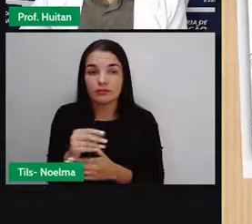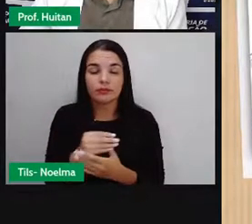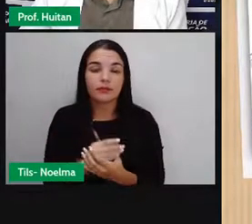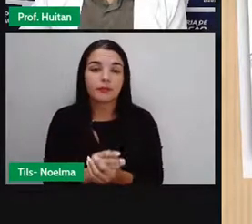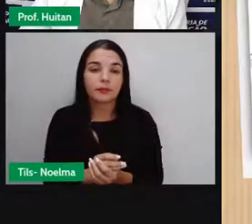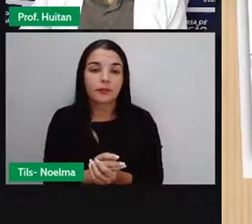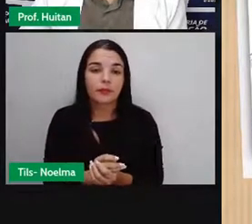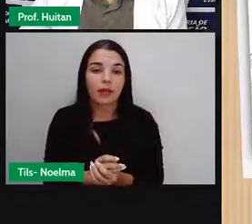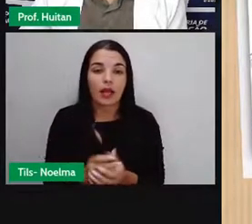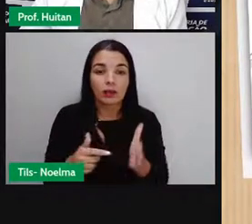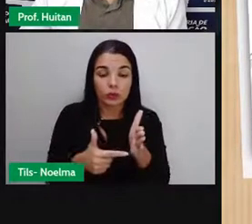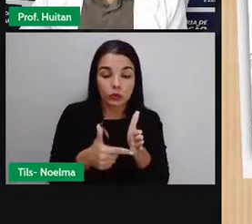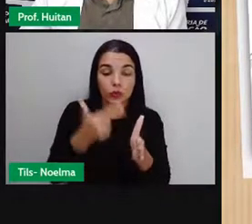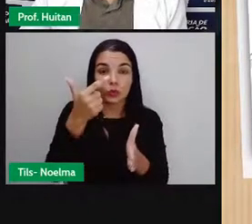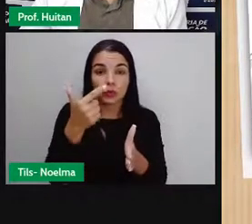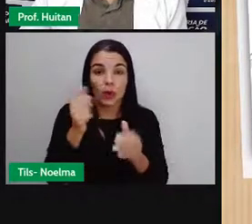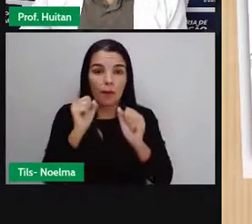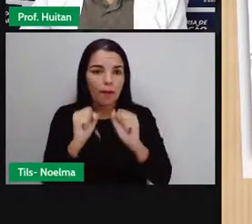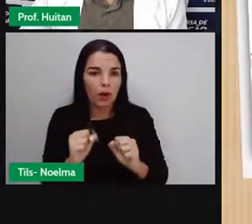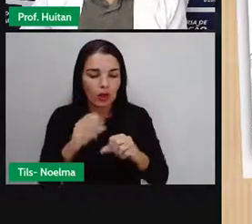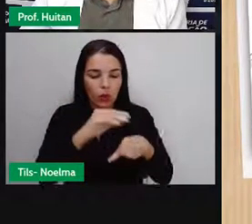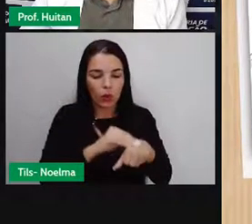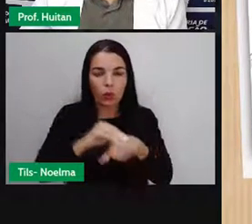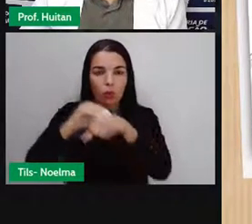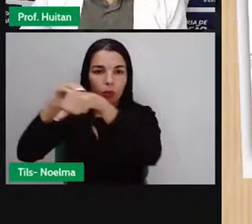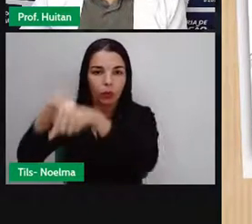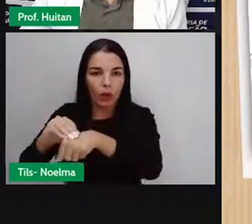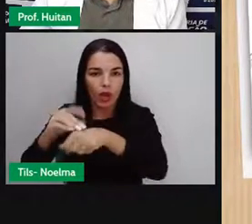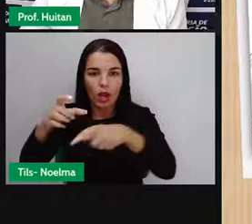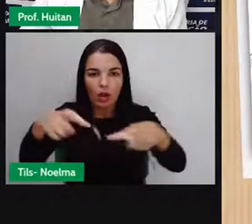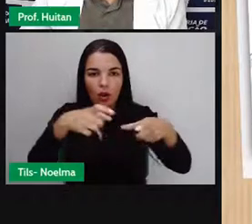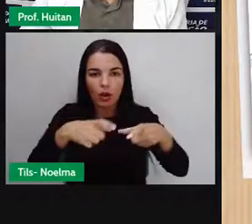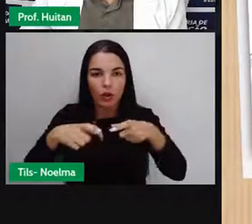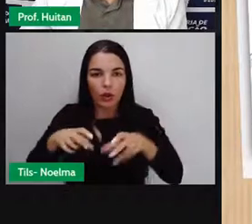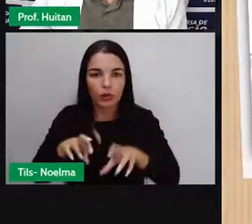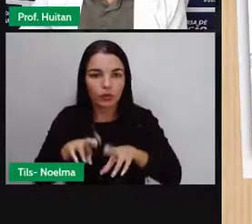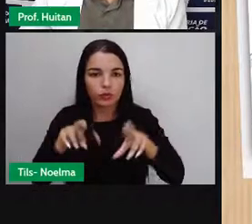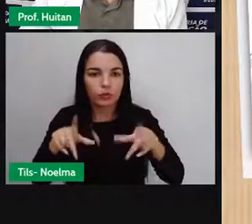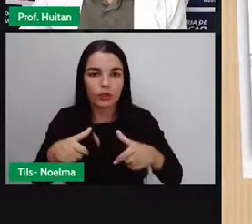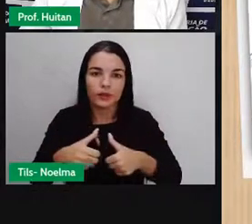nos colocar em lugares muito diferentes do que estamos, possibilitando que